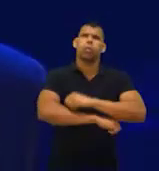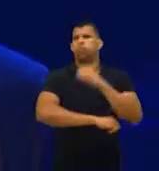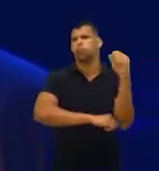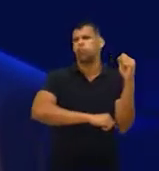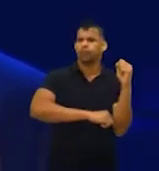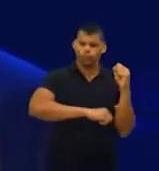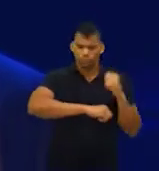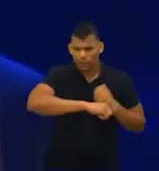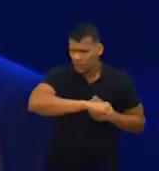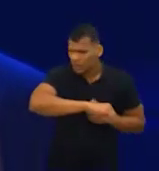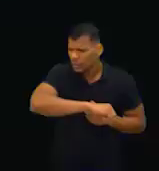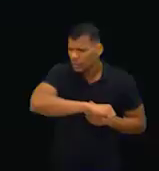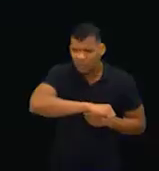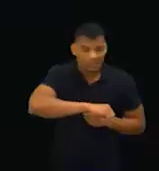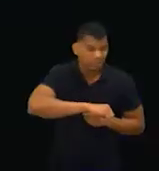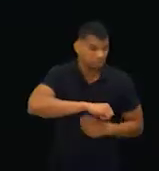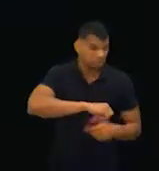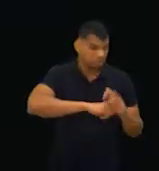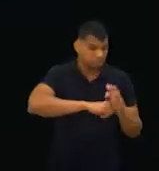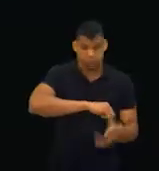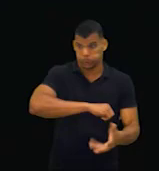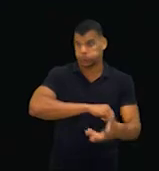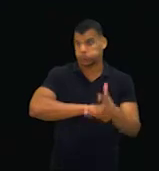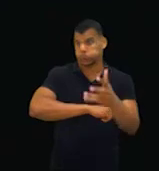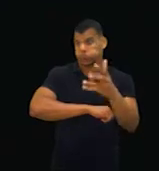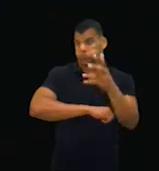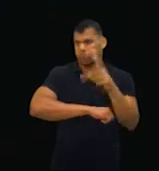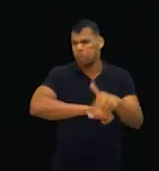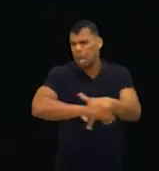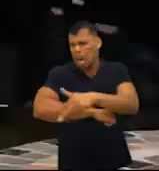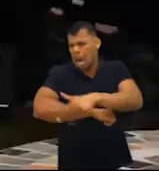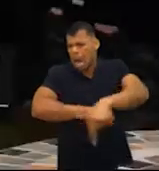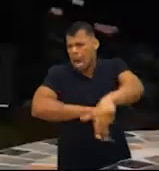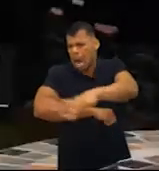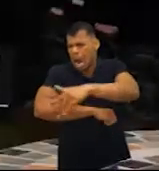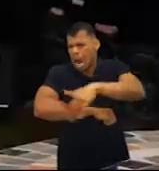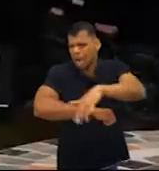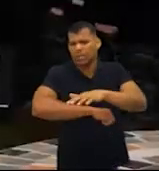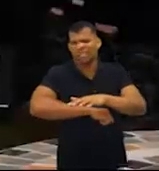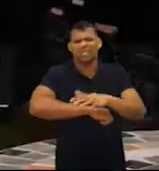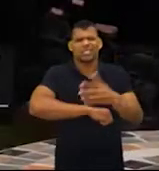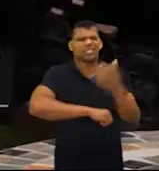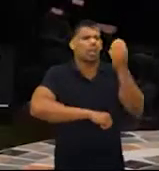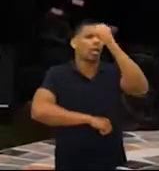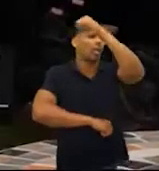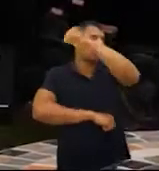Alguns edifícios explodiam, pessoas corriam, me disse bom dia, ignorei.